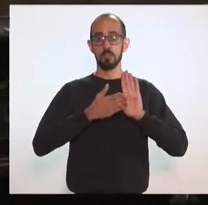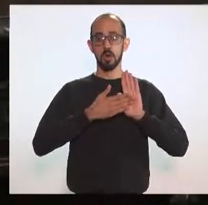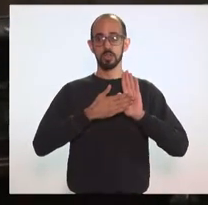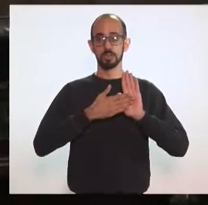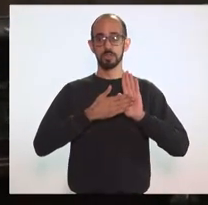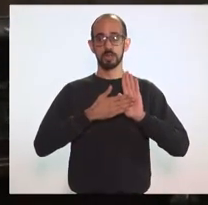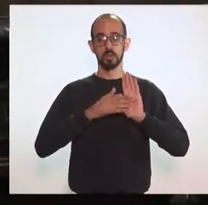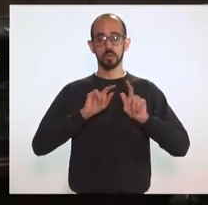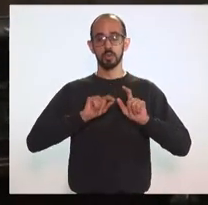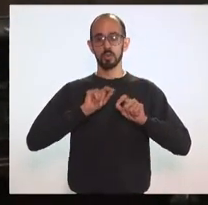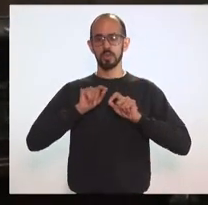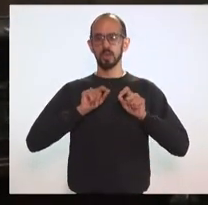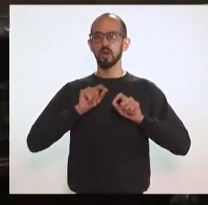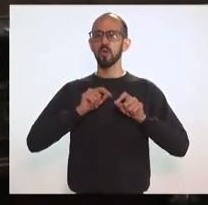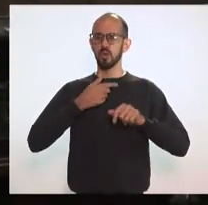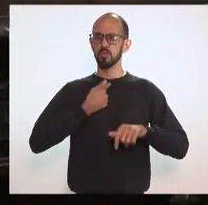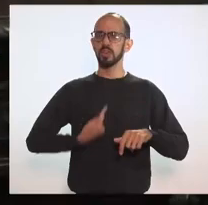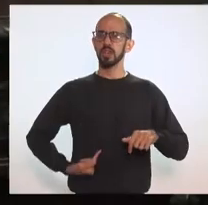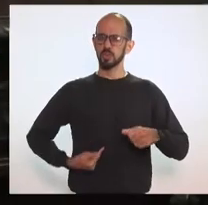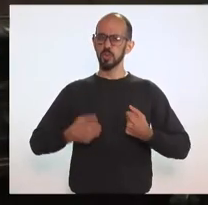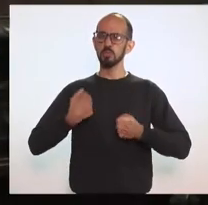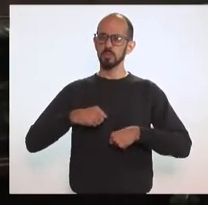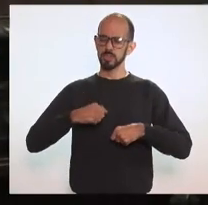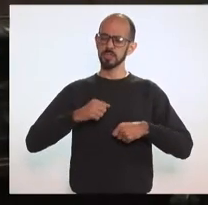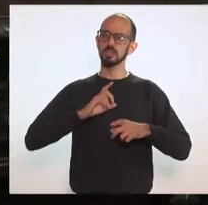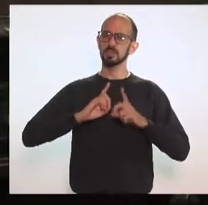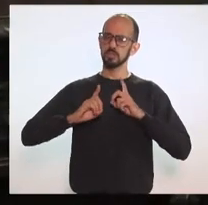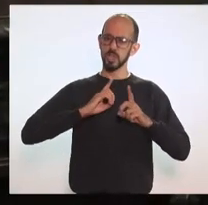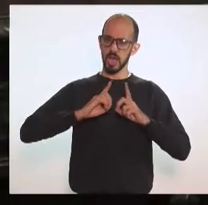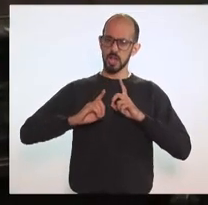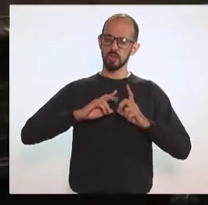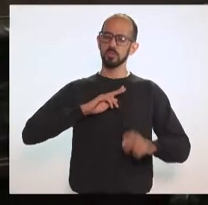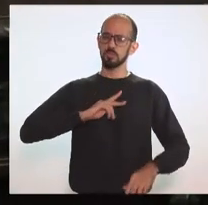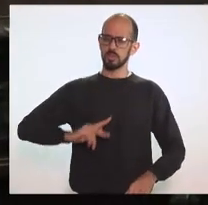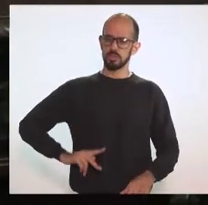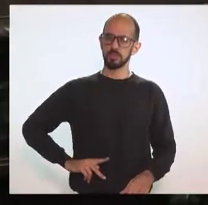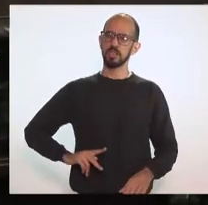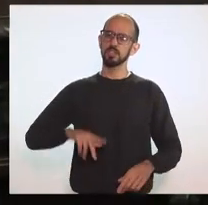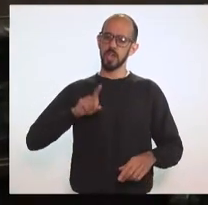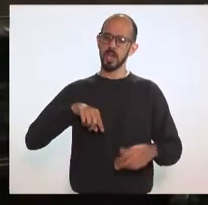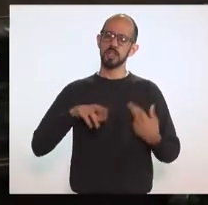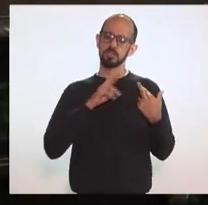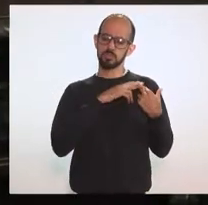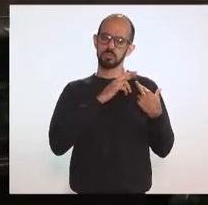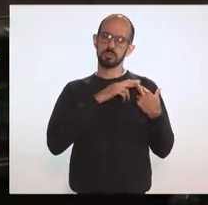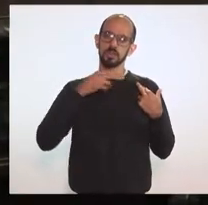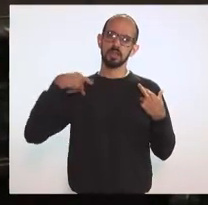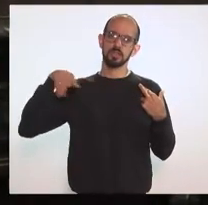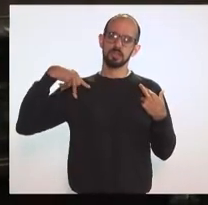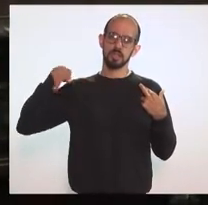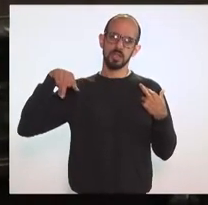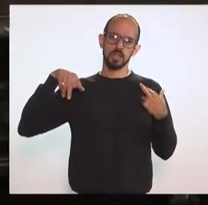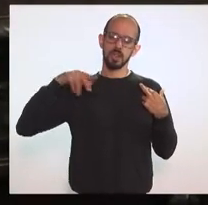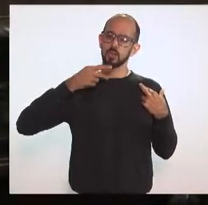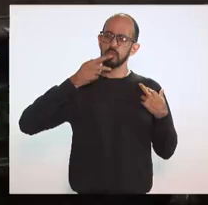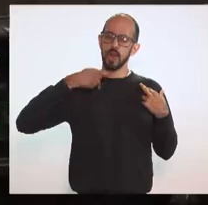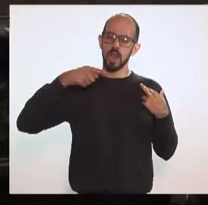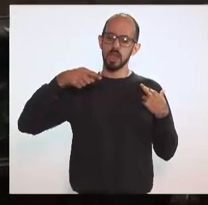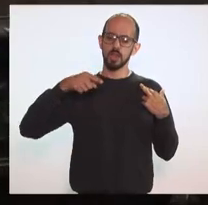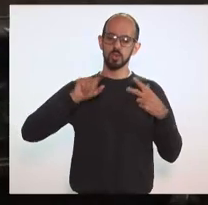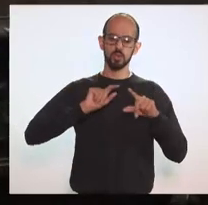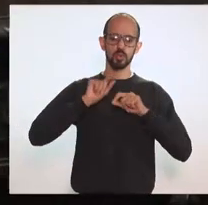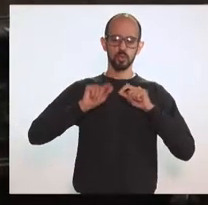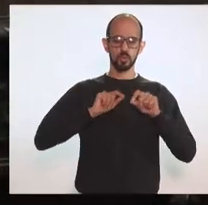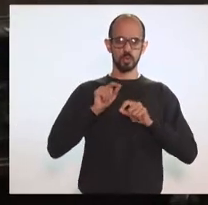o governador do Estado tem que dialogar com presidente da república pessoa responsável tô falando inclusive portanto não estou pregando aqui